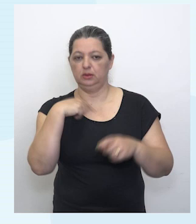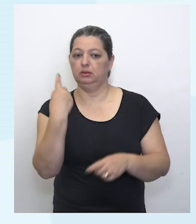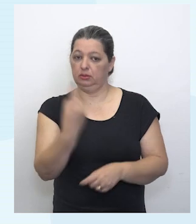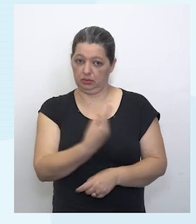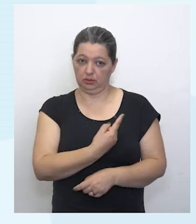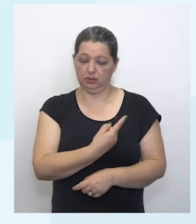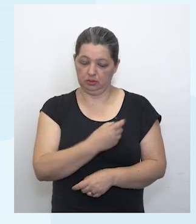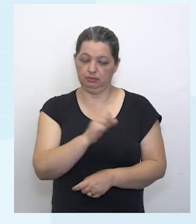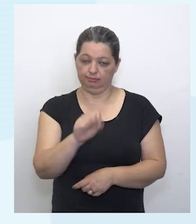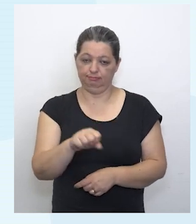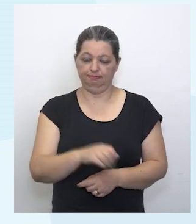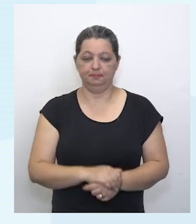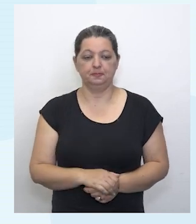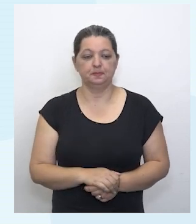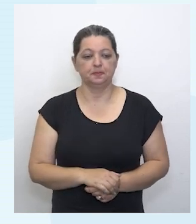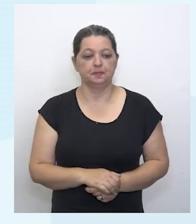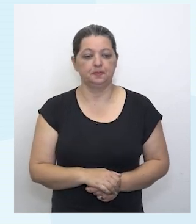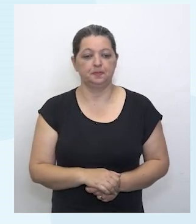bom? Então,